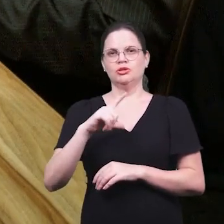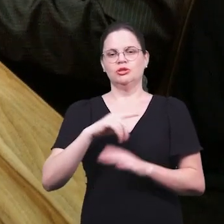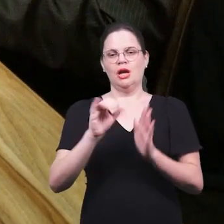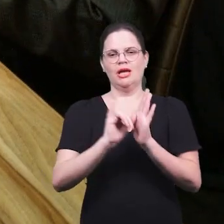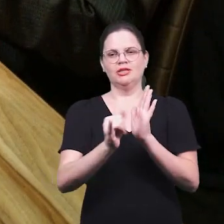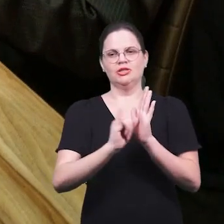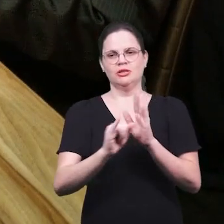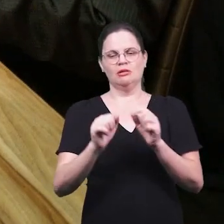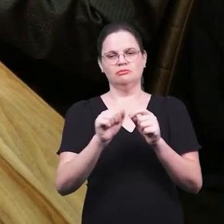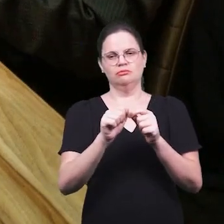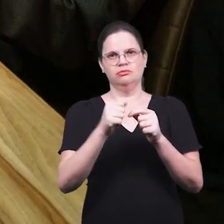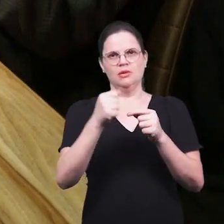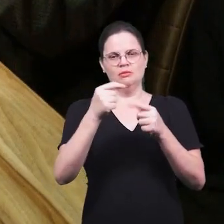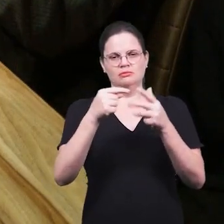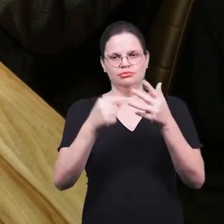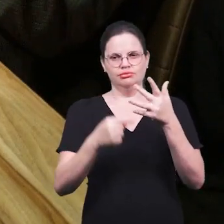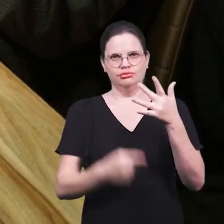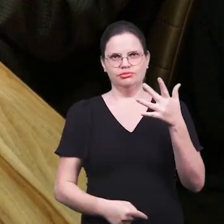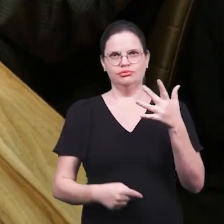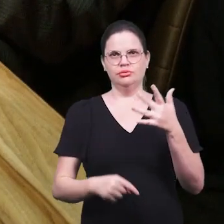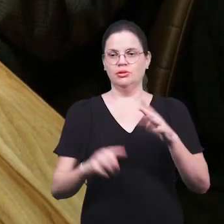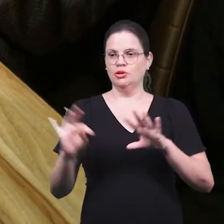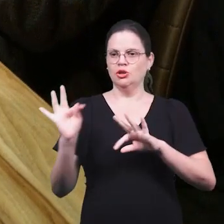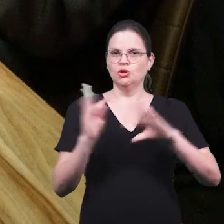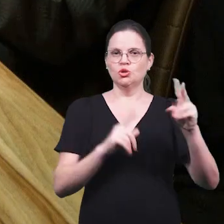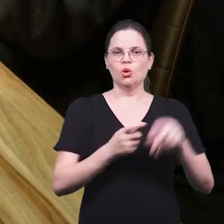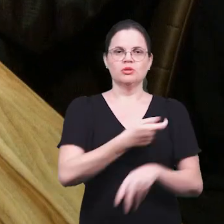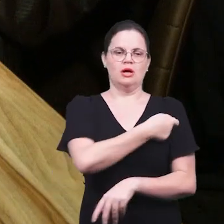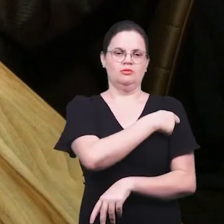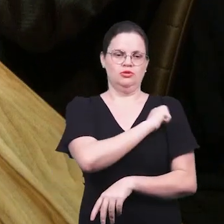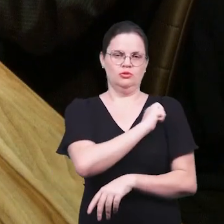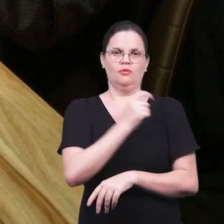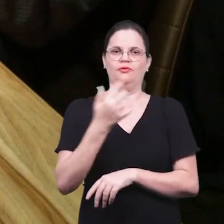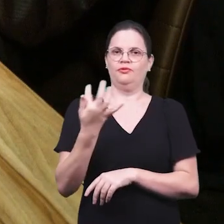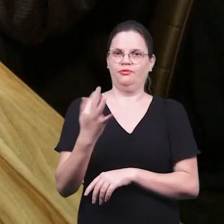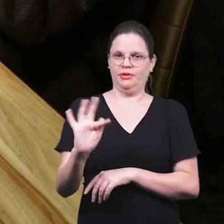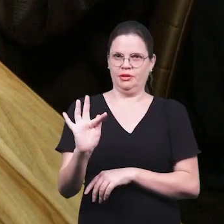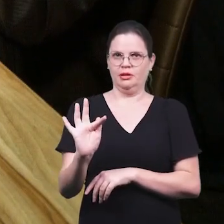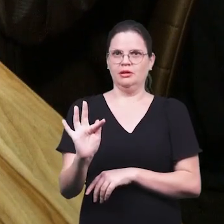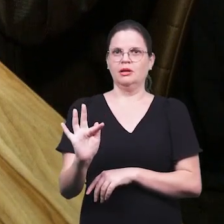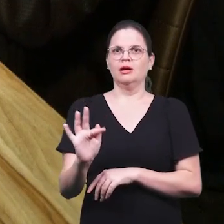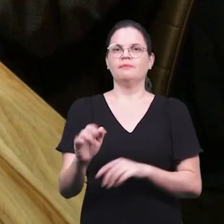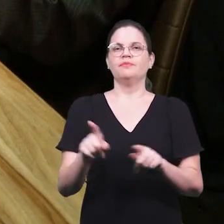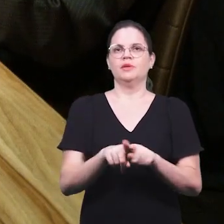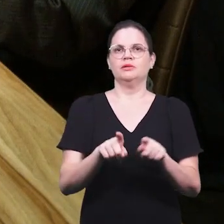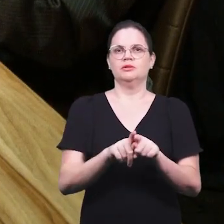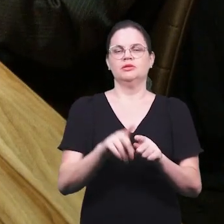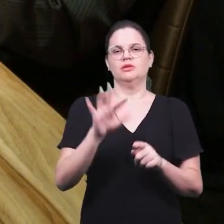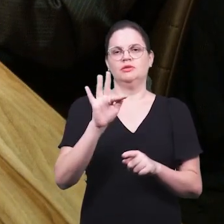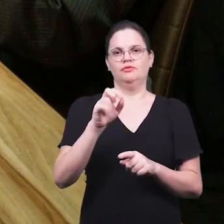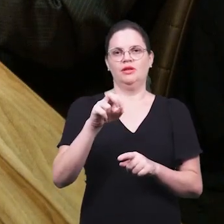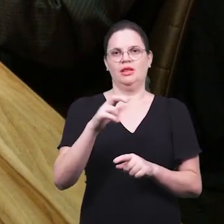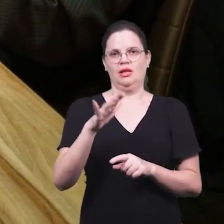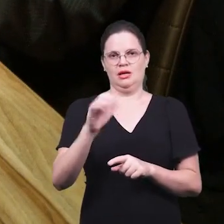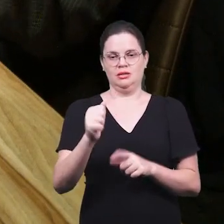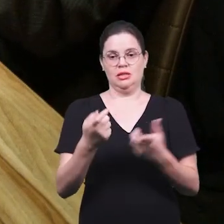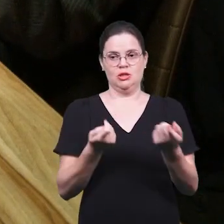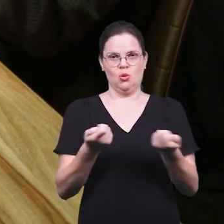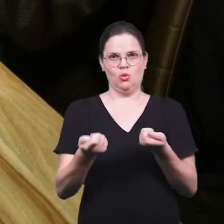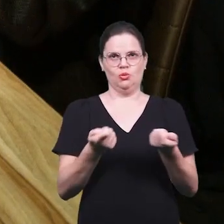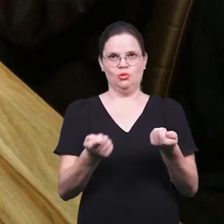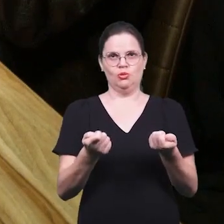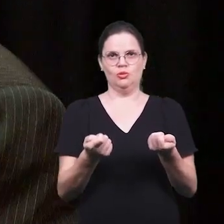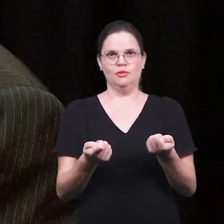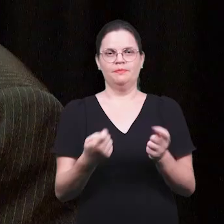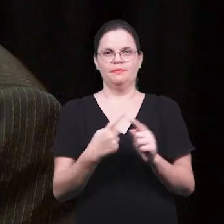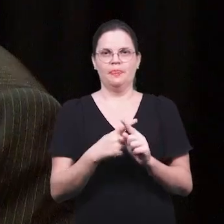várias ramificações na carreira. Todos nós somos auditores federais de finanças e controle,